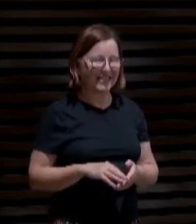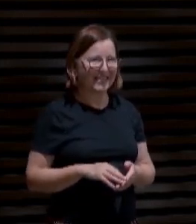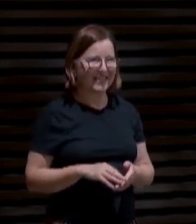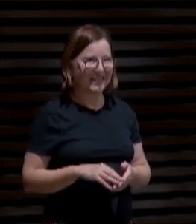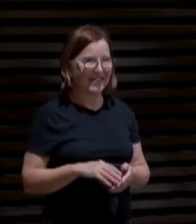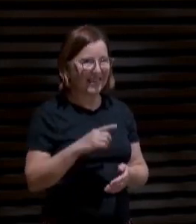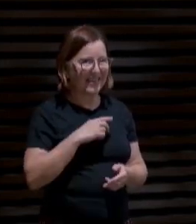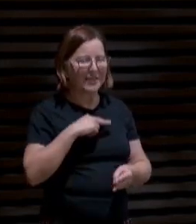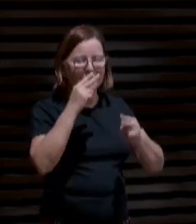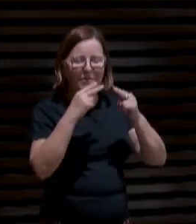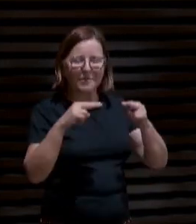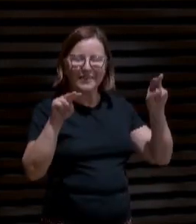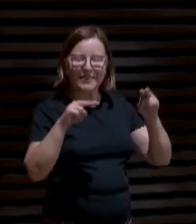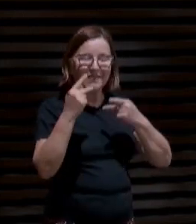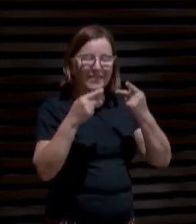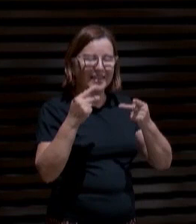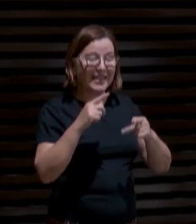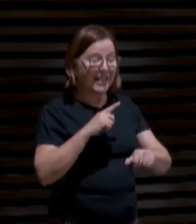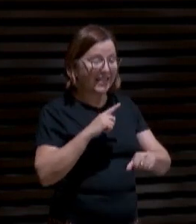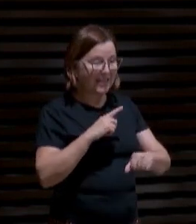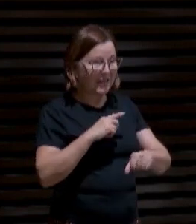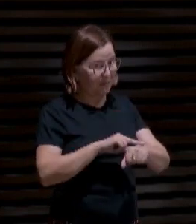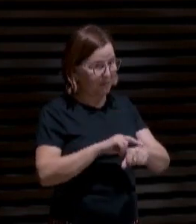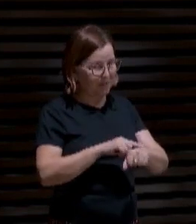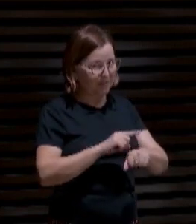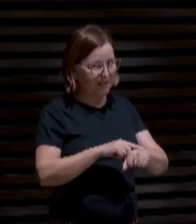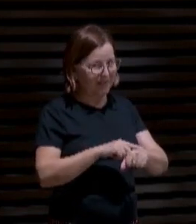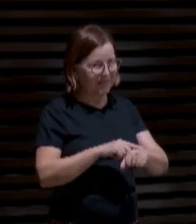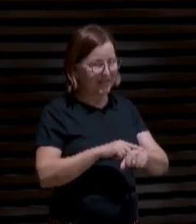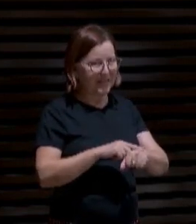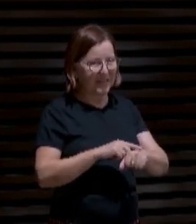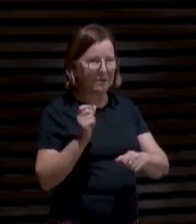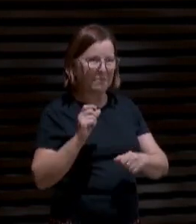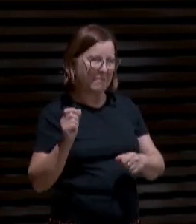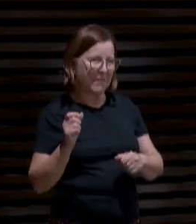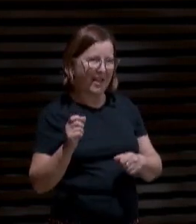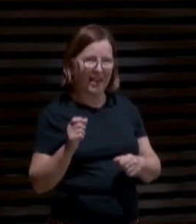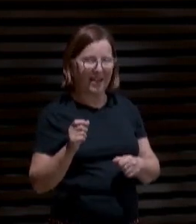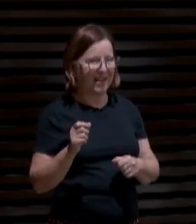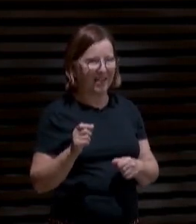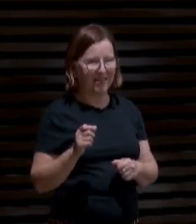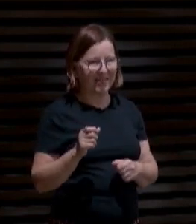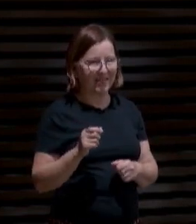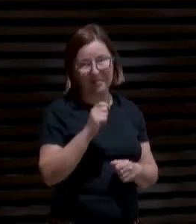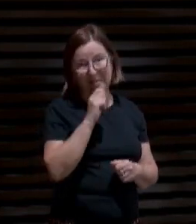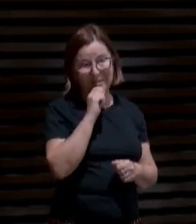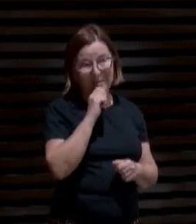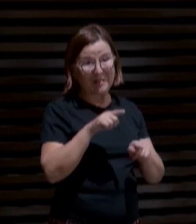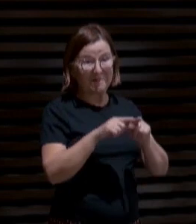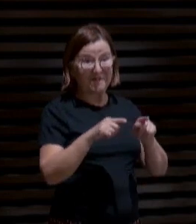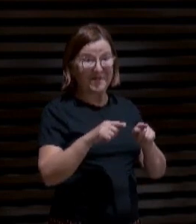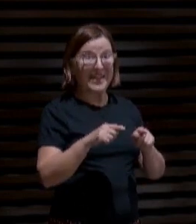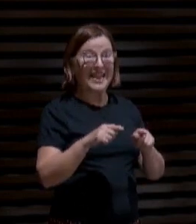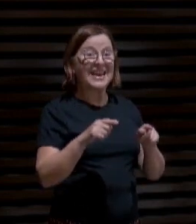que as palavras não resolvem, mas um gesto de Jesus demonstra amor por